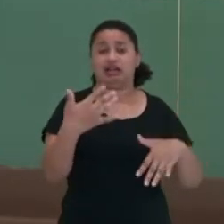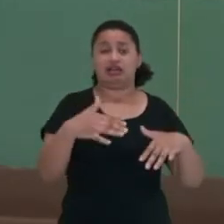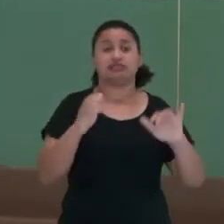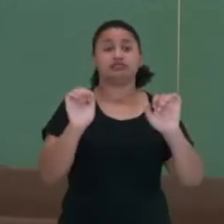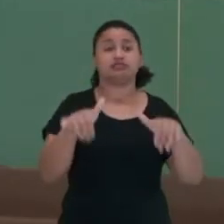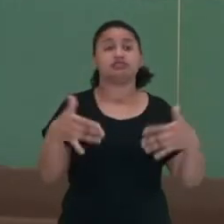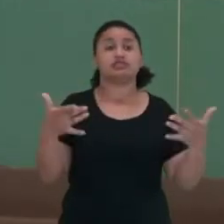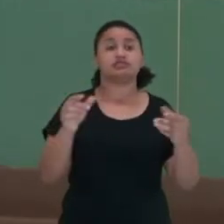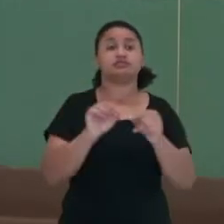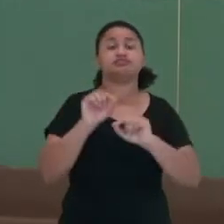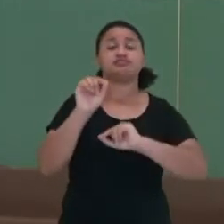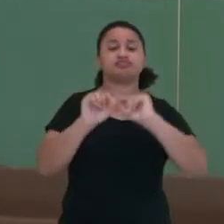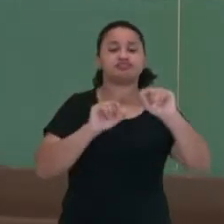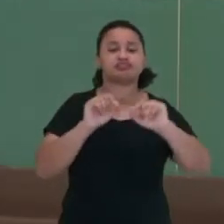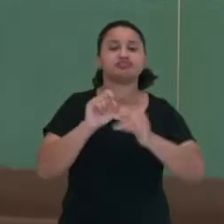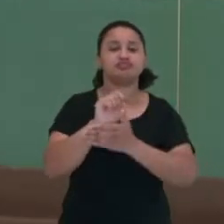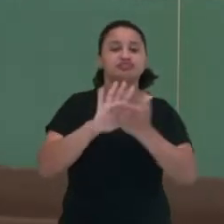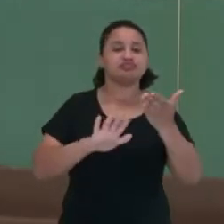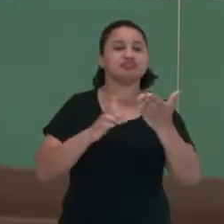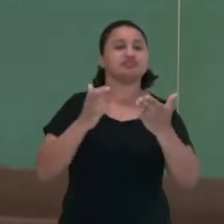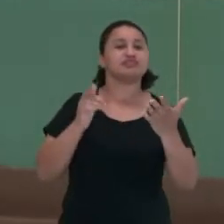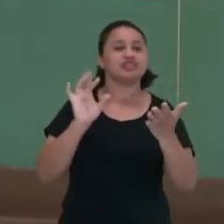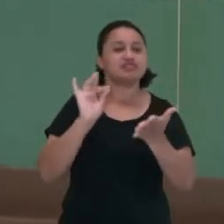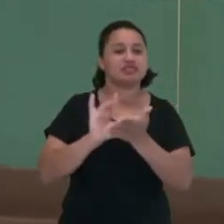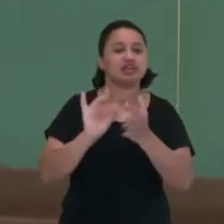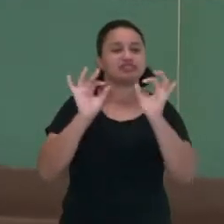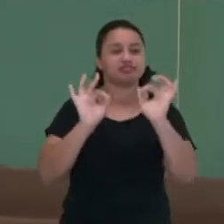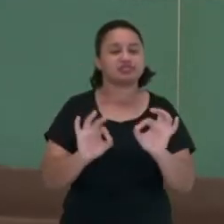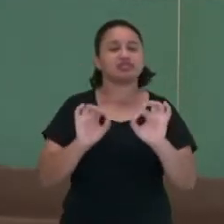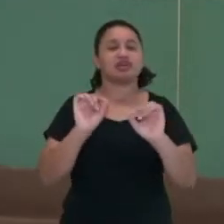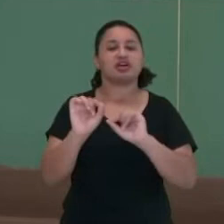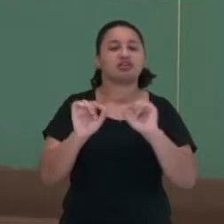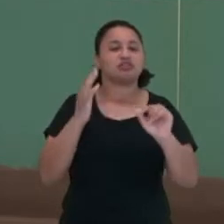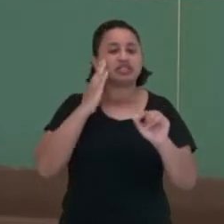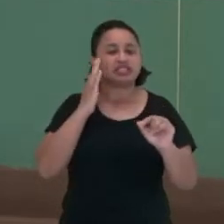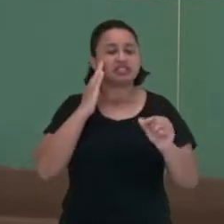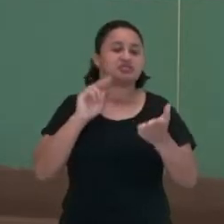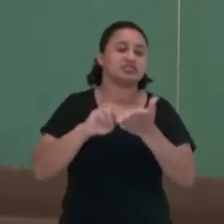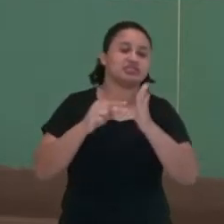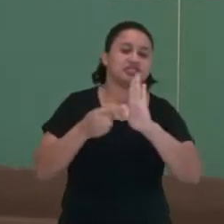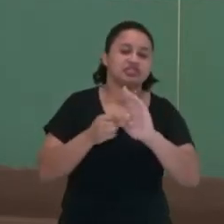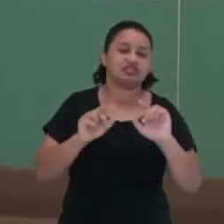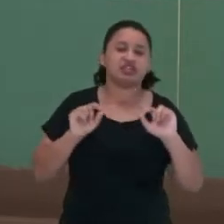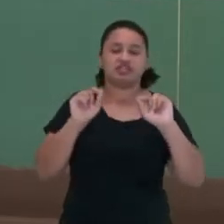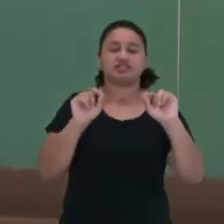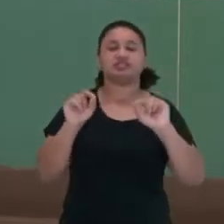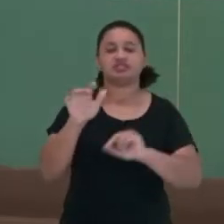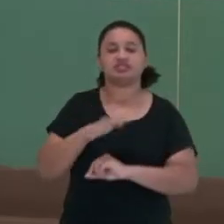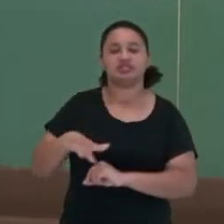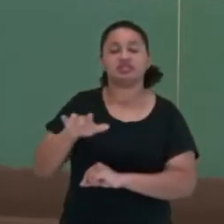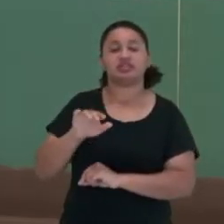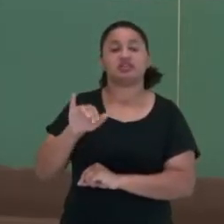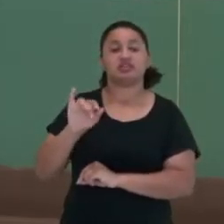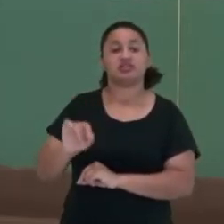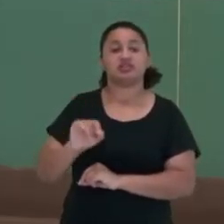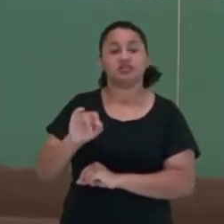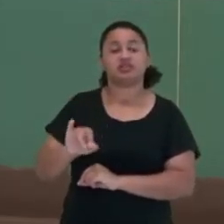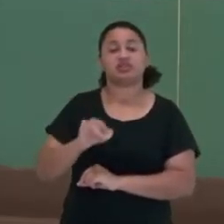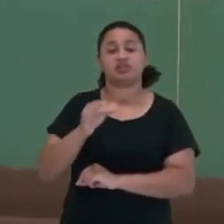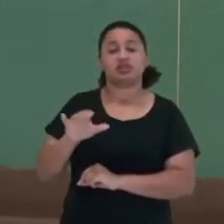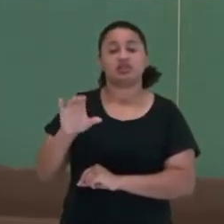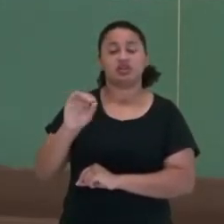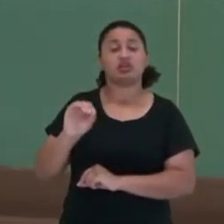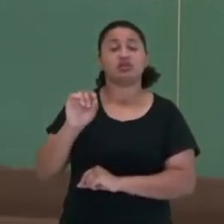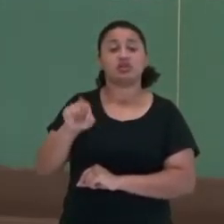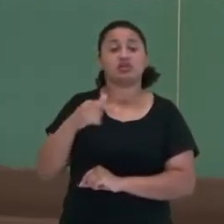fazer? Uma atividade para a gente exatamente o que significa dentro de um faturamento. O Luiz é um eletricista e